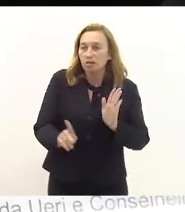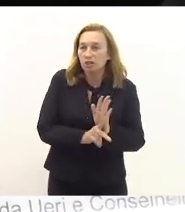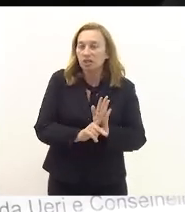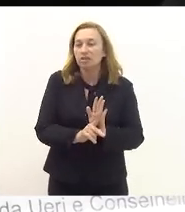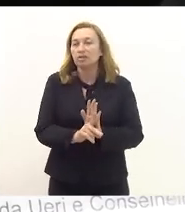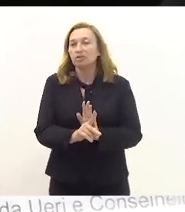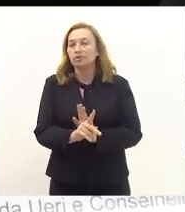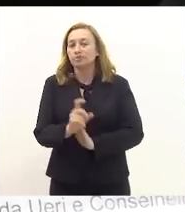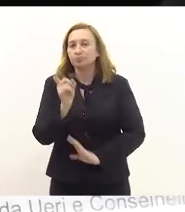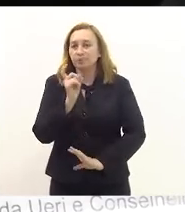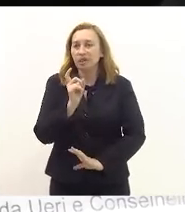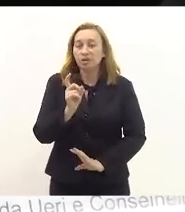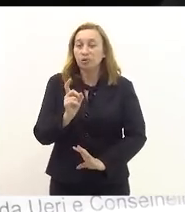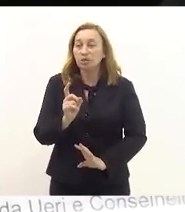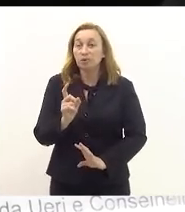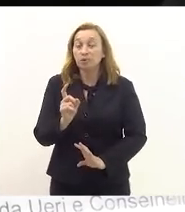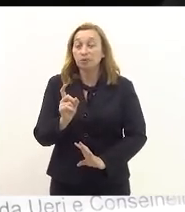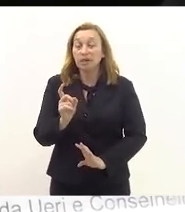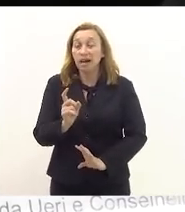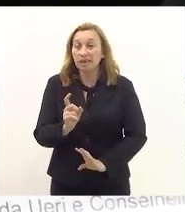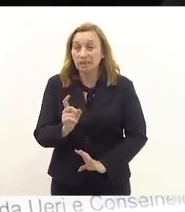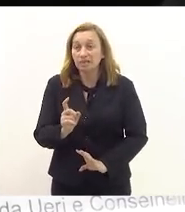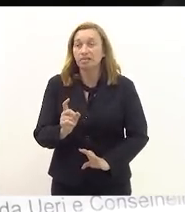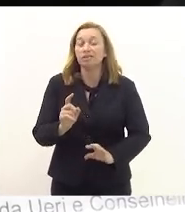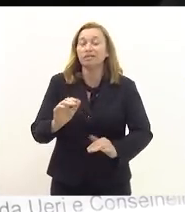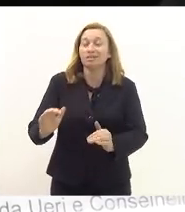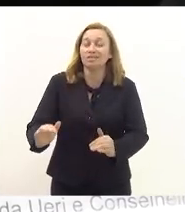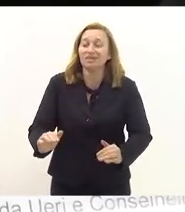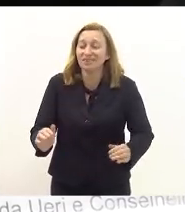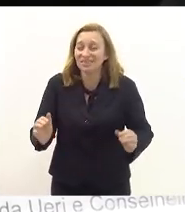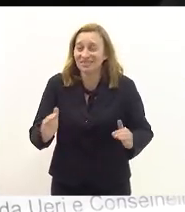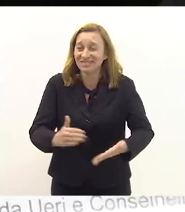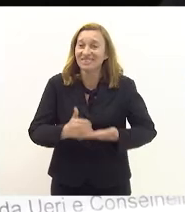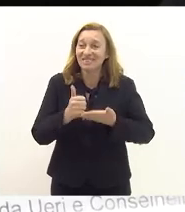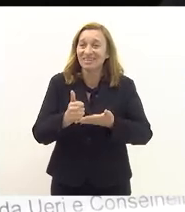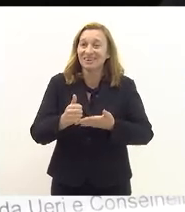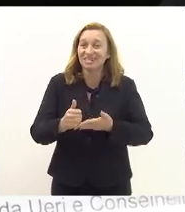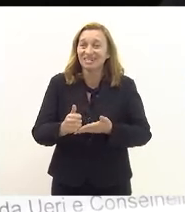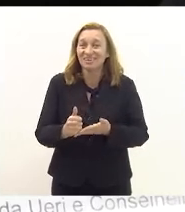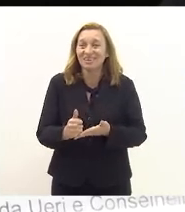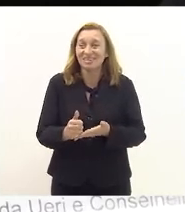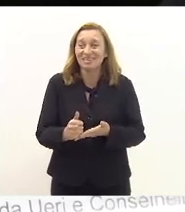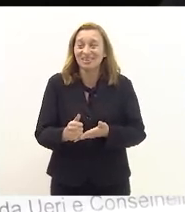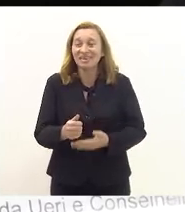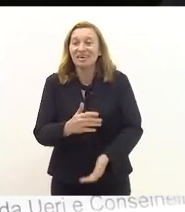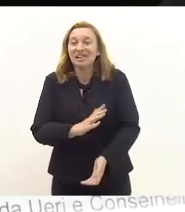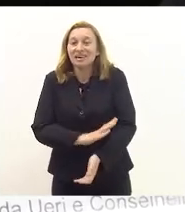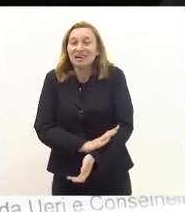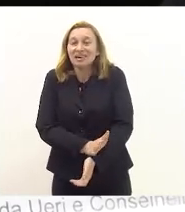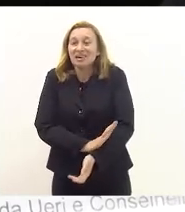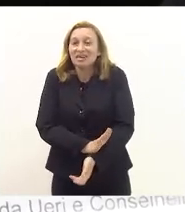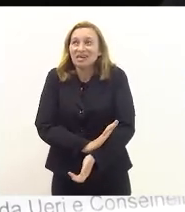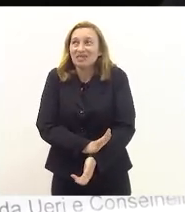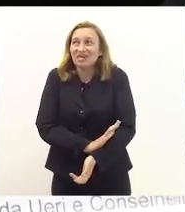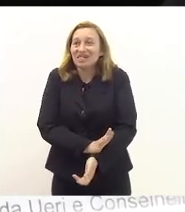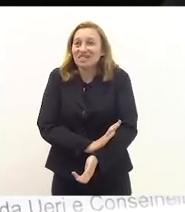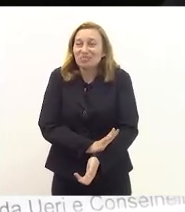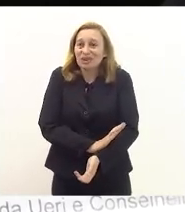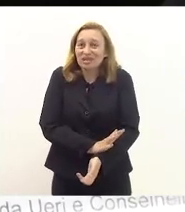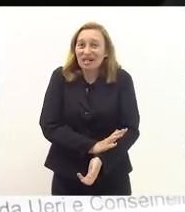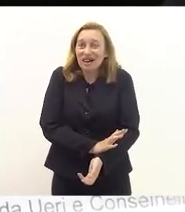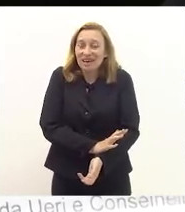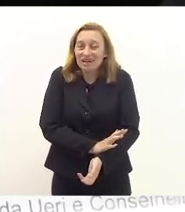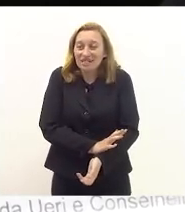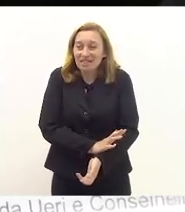justa, fraterna, livre de toda sorte de preconceitos e, sobretudo, senhora de seu destino